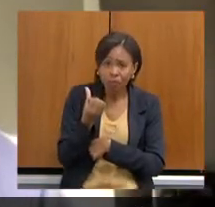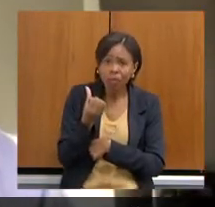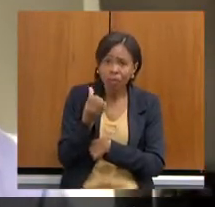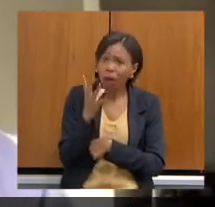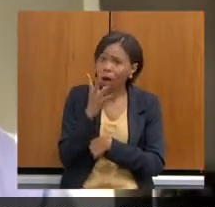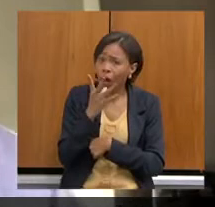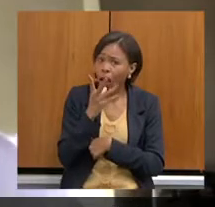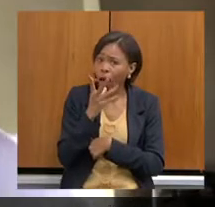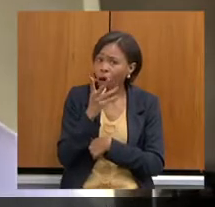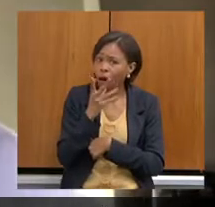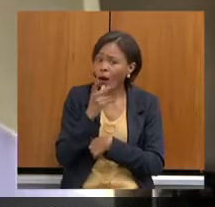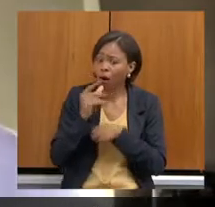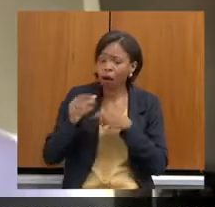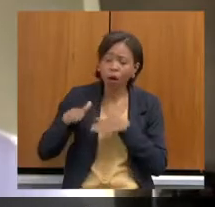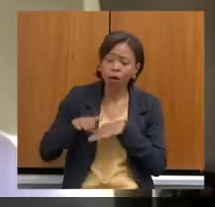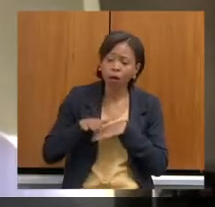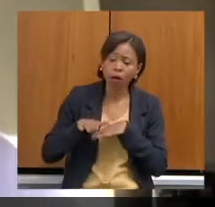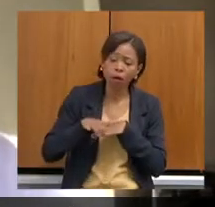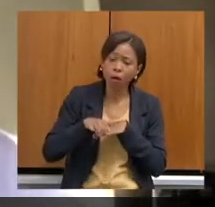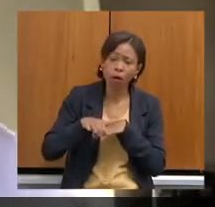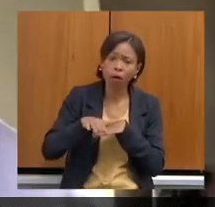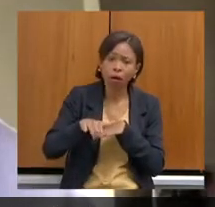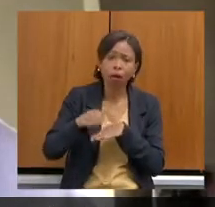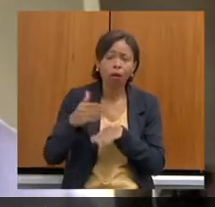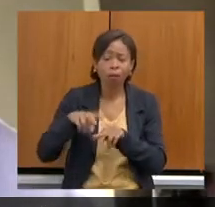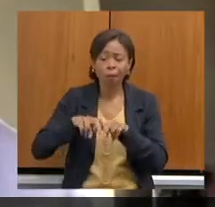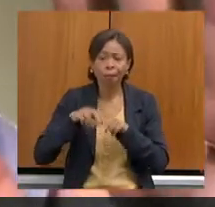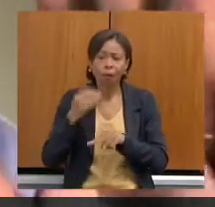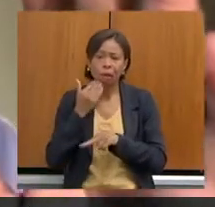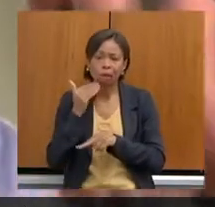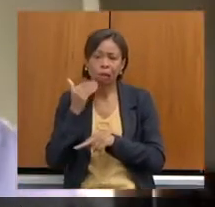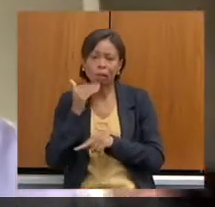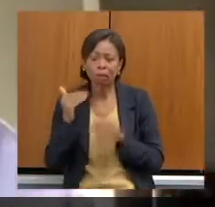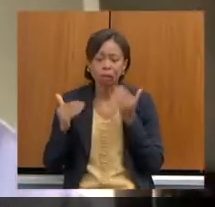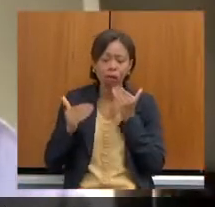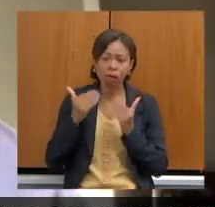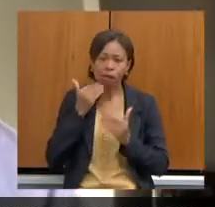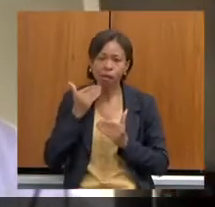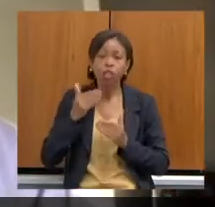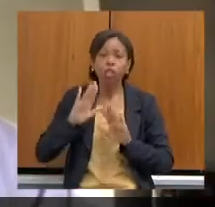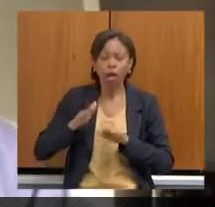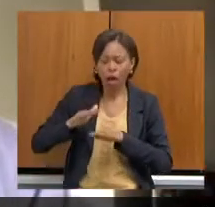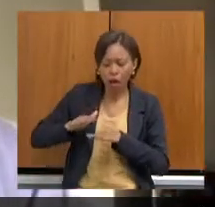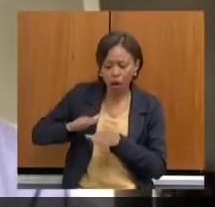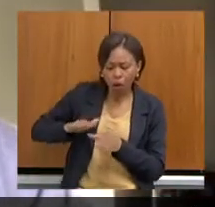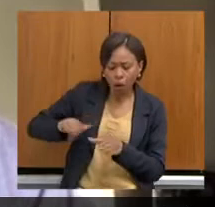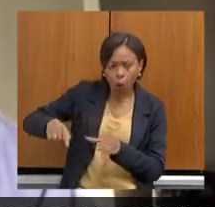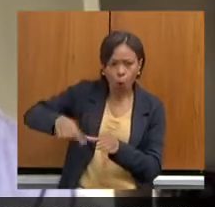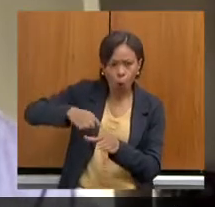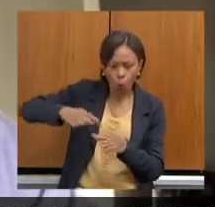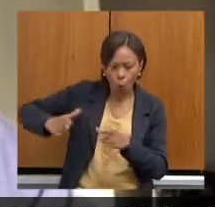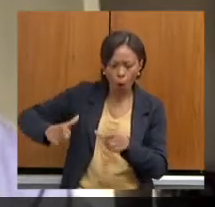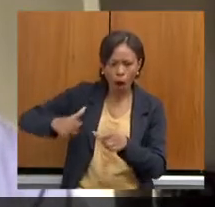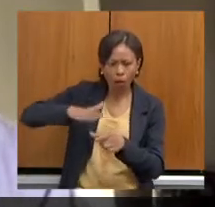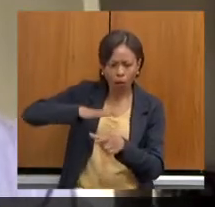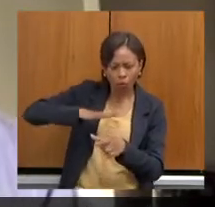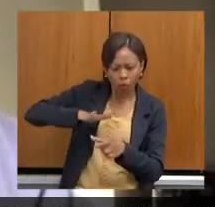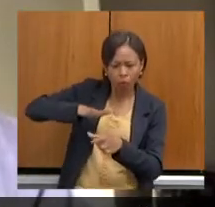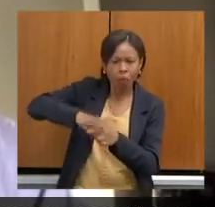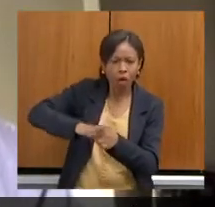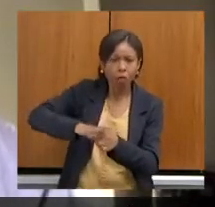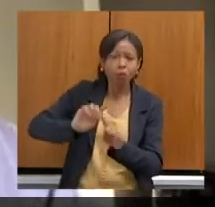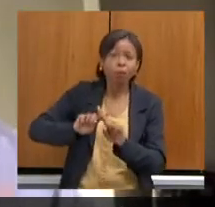né foi tampado os buracos mas a continuar o movimento que tem lá no projeto Jaíba e essa esse